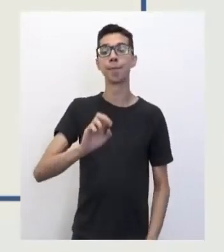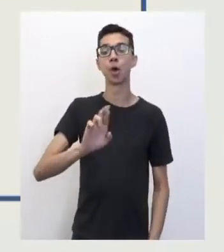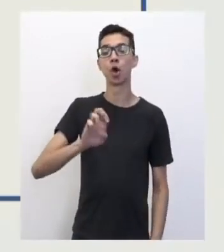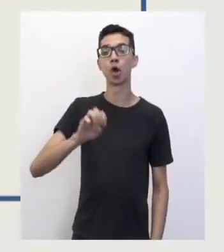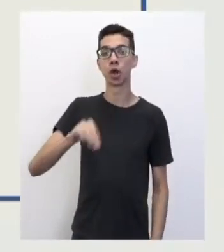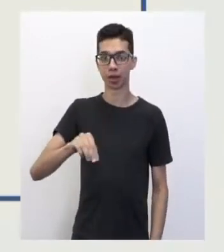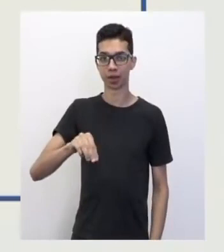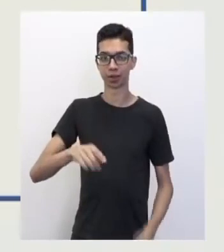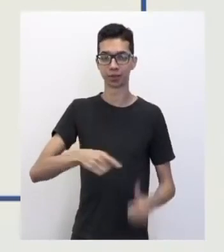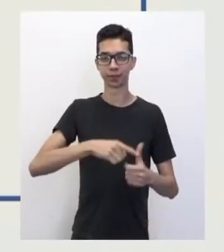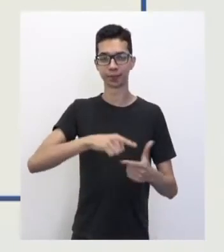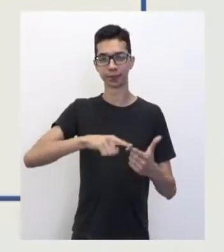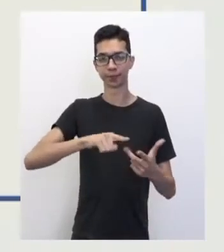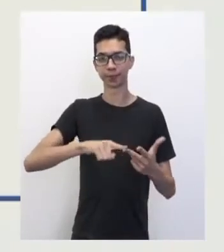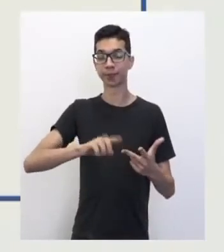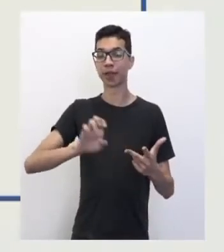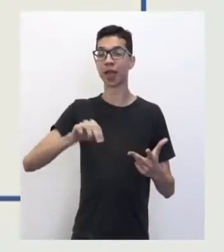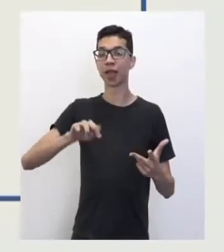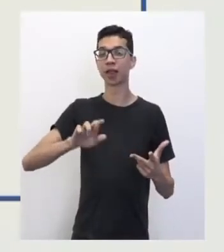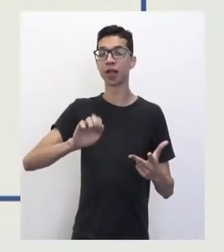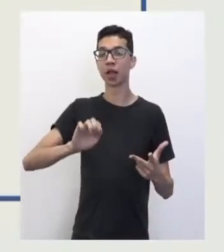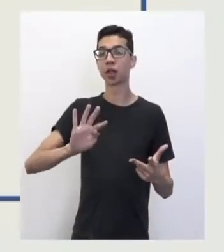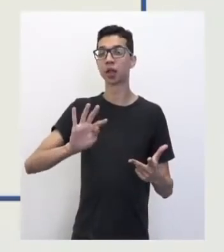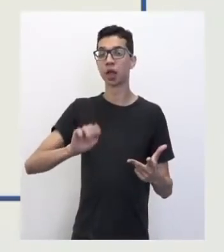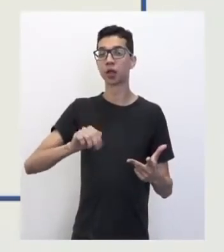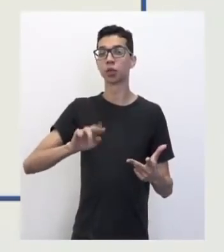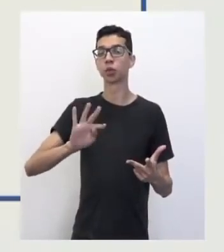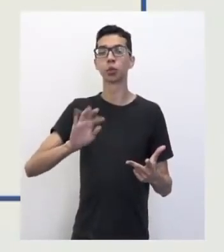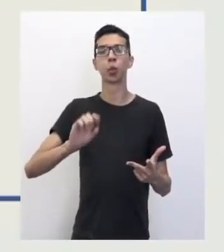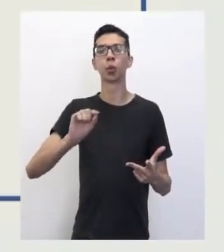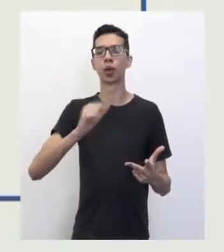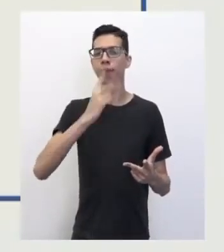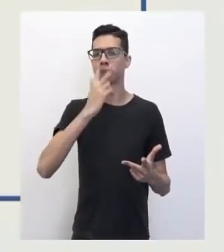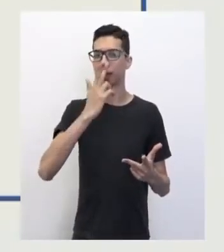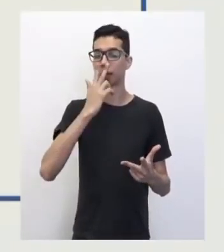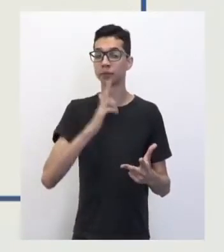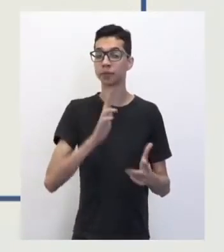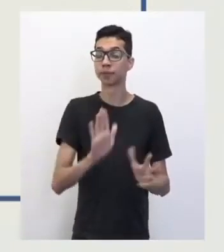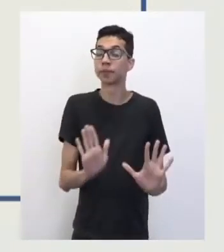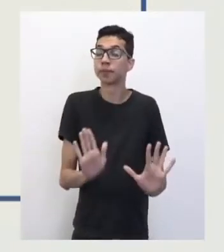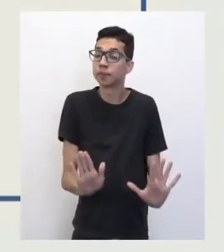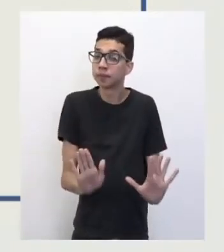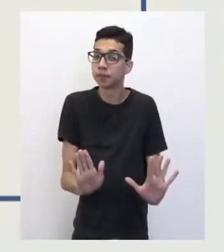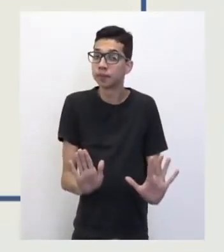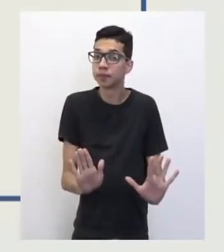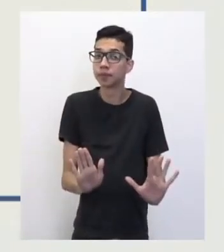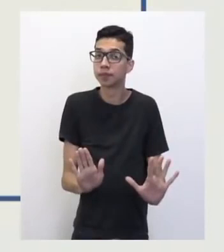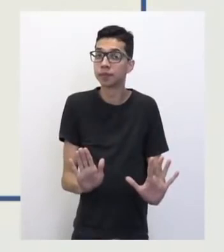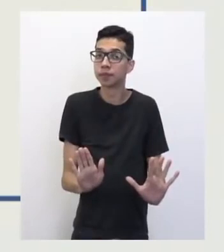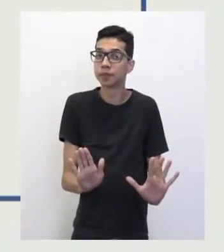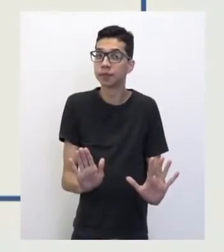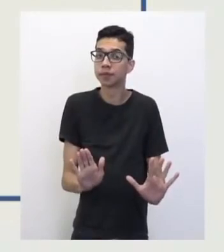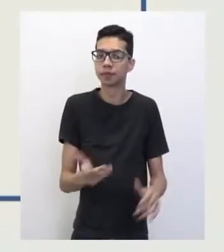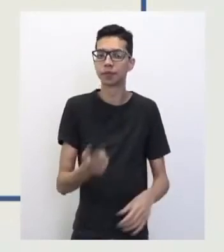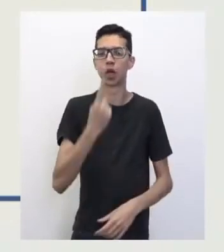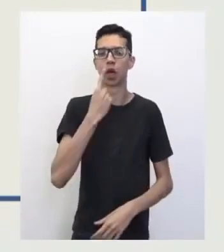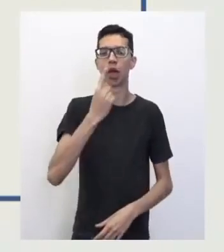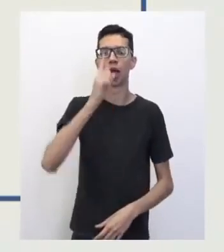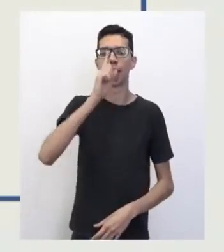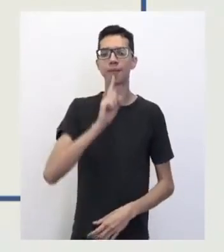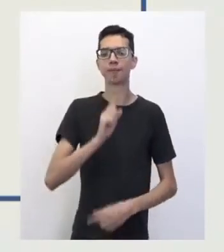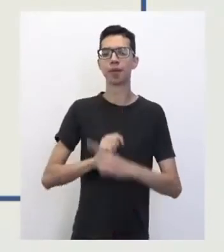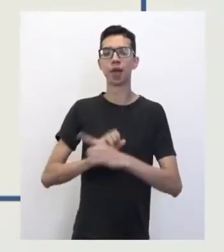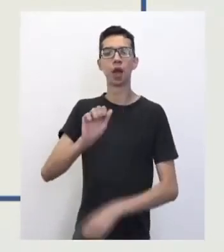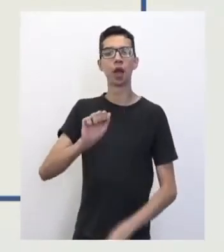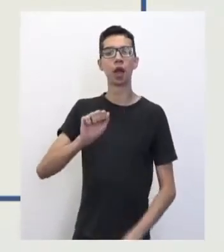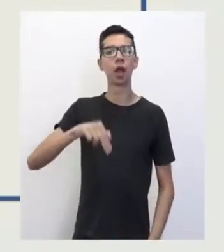né, indicando um contraste, uma oposição de ideias. Na sequência, o antigamente,